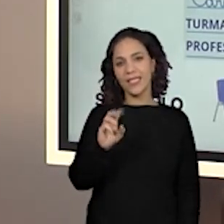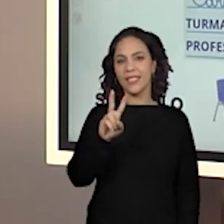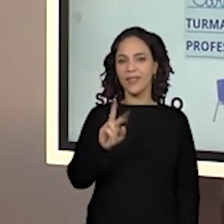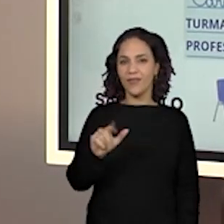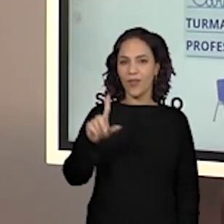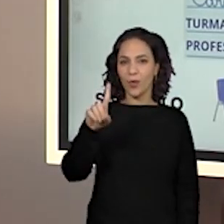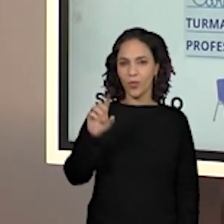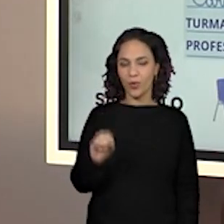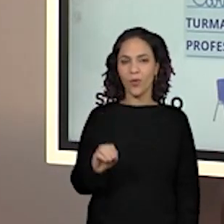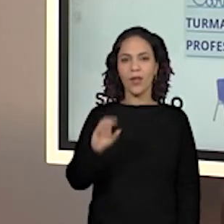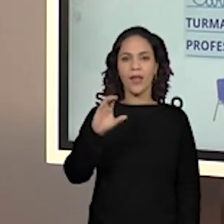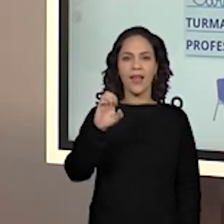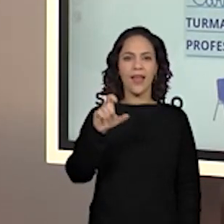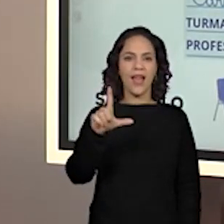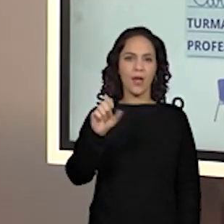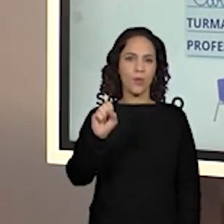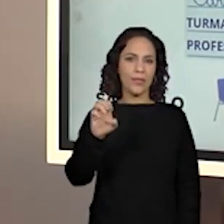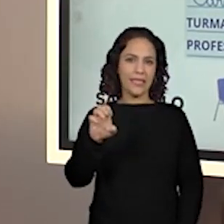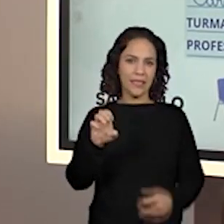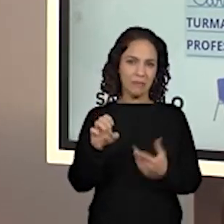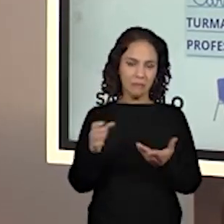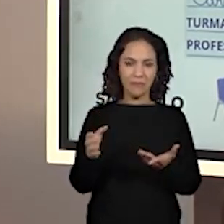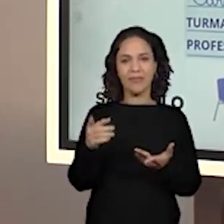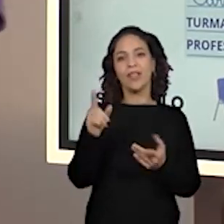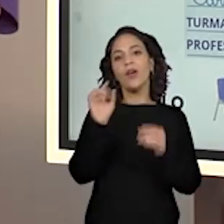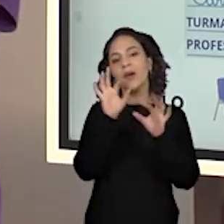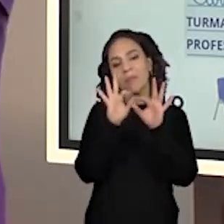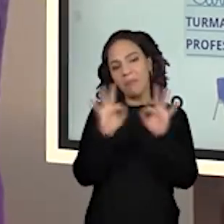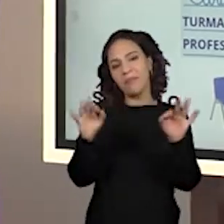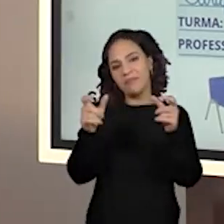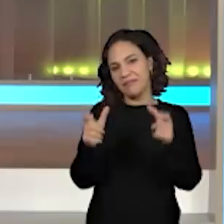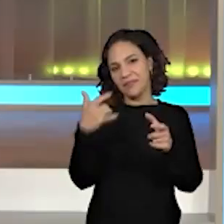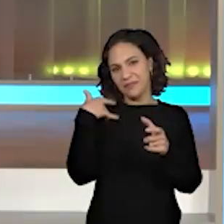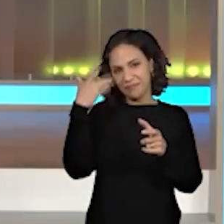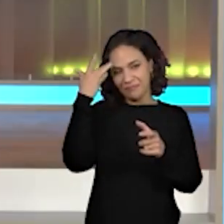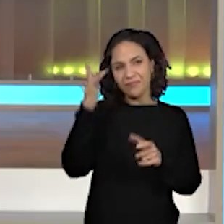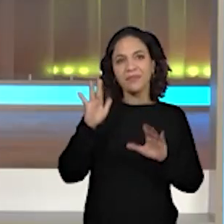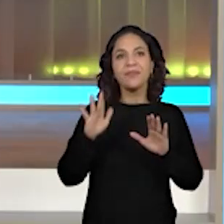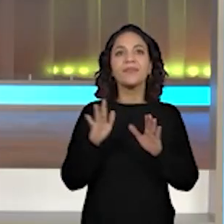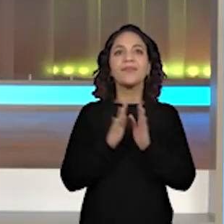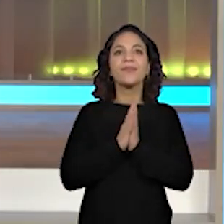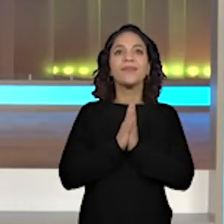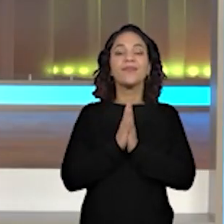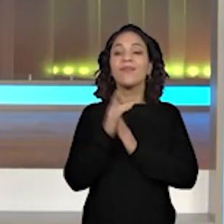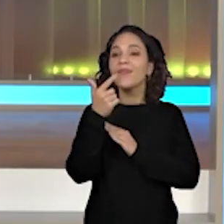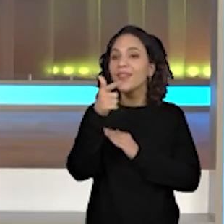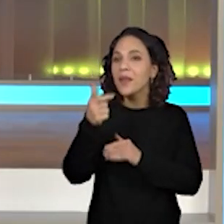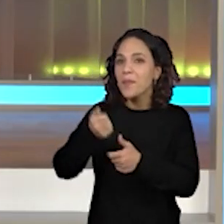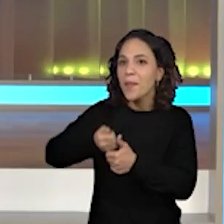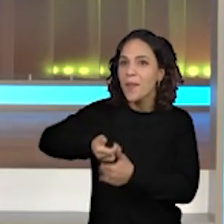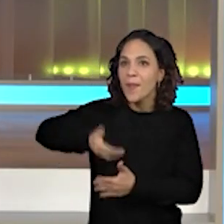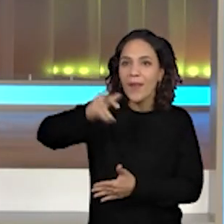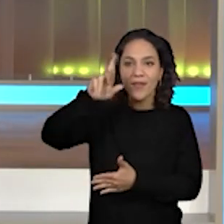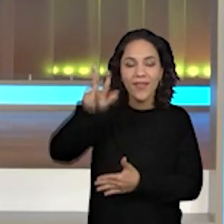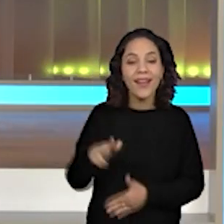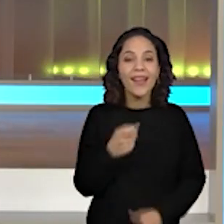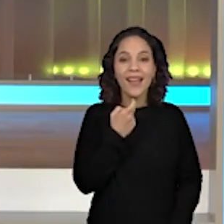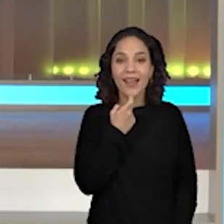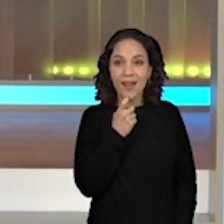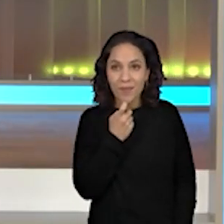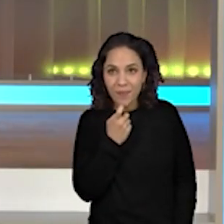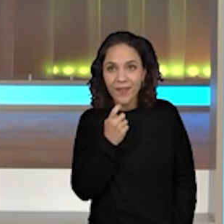Bem-vindos, estudantes de tantas escolas. Vou acompanhar aqui outras escolas presentes também. Sim,